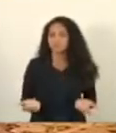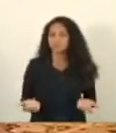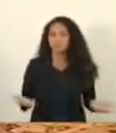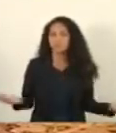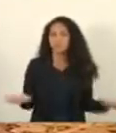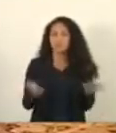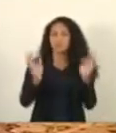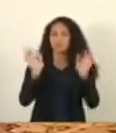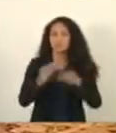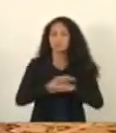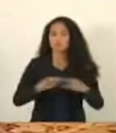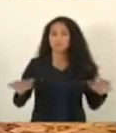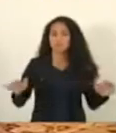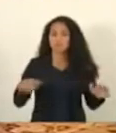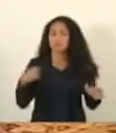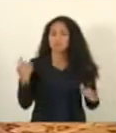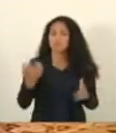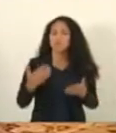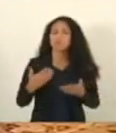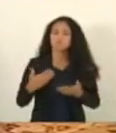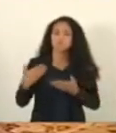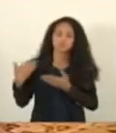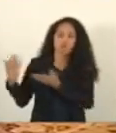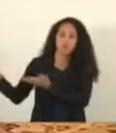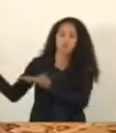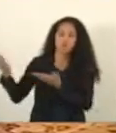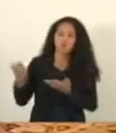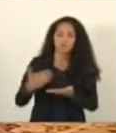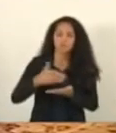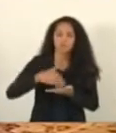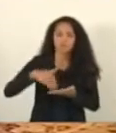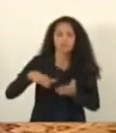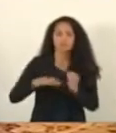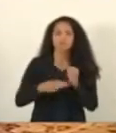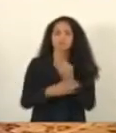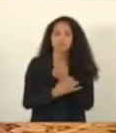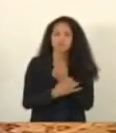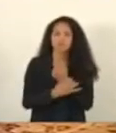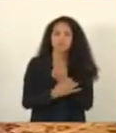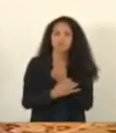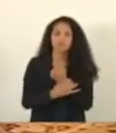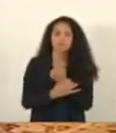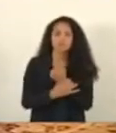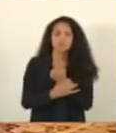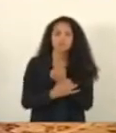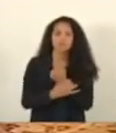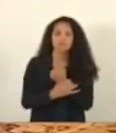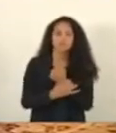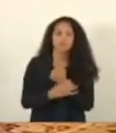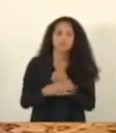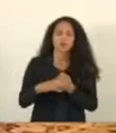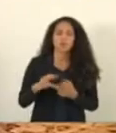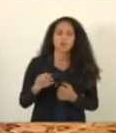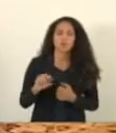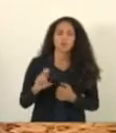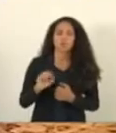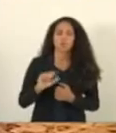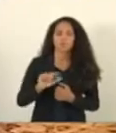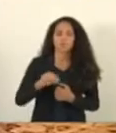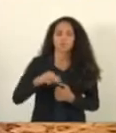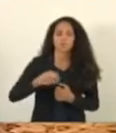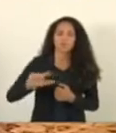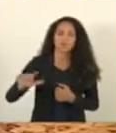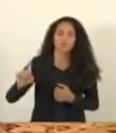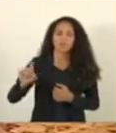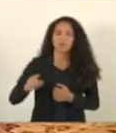por hoje, nós convidamos o secretário de Segurança, o midiático coronel, que